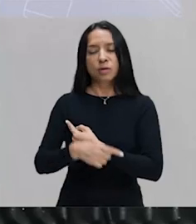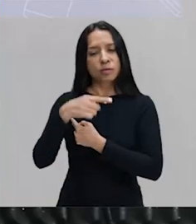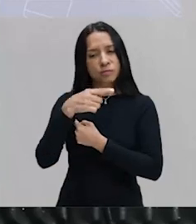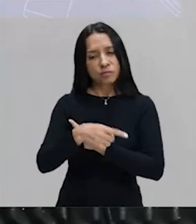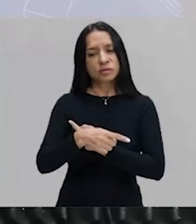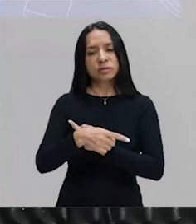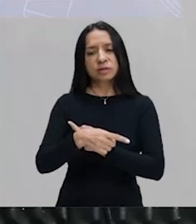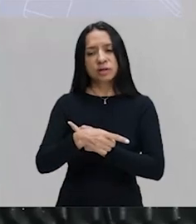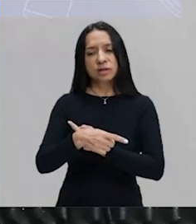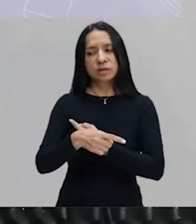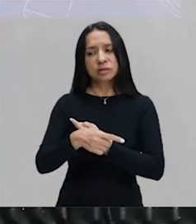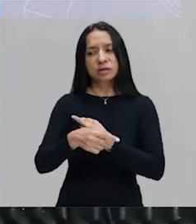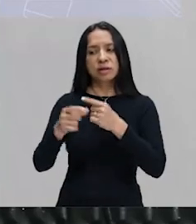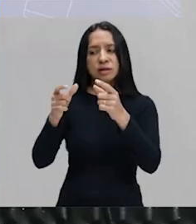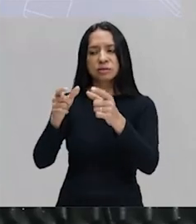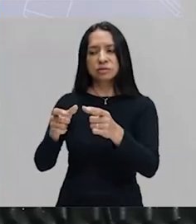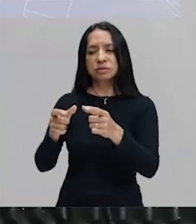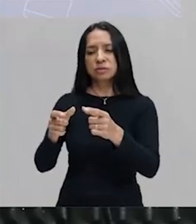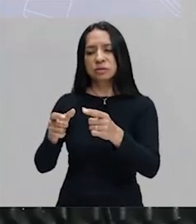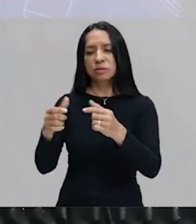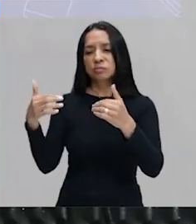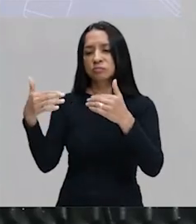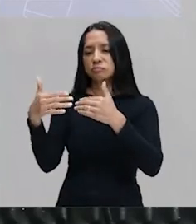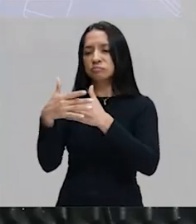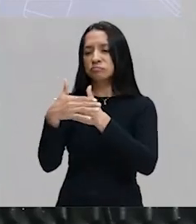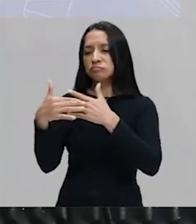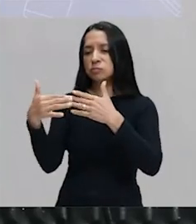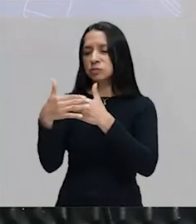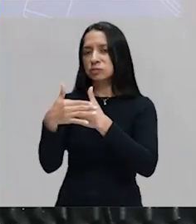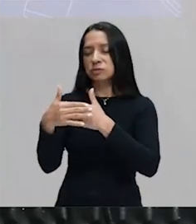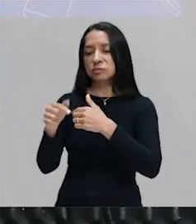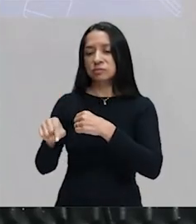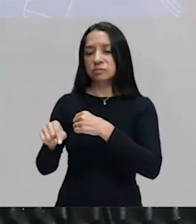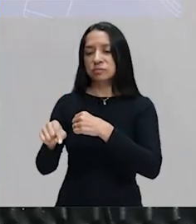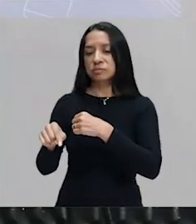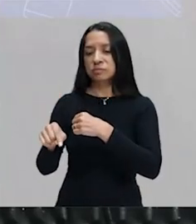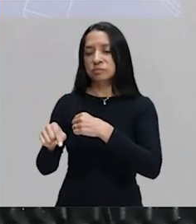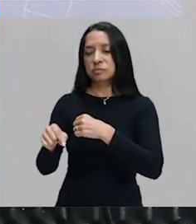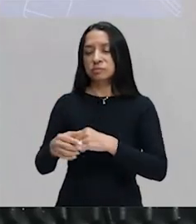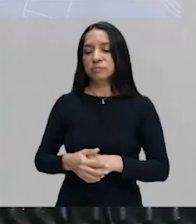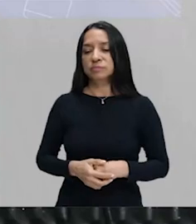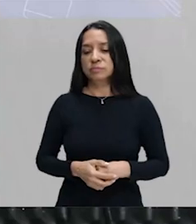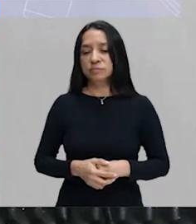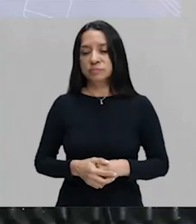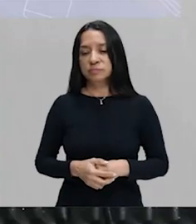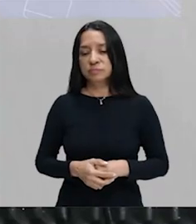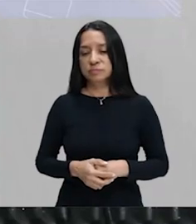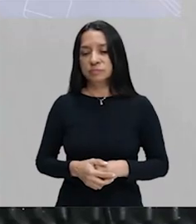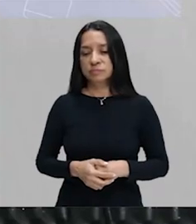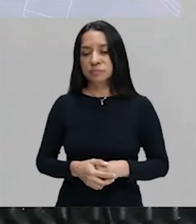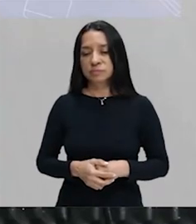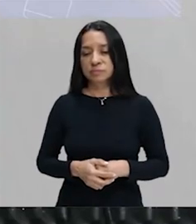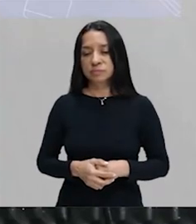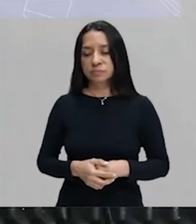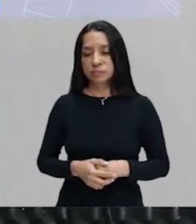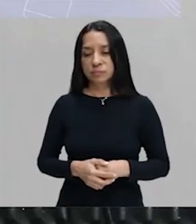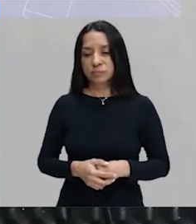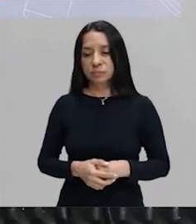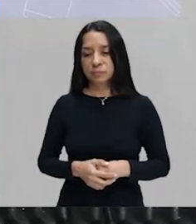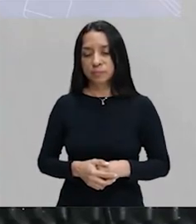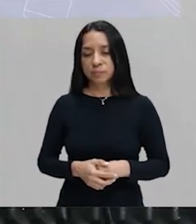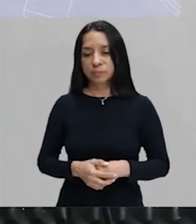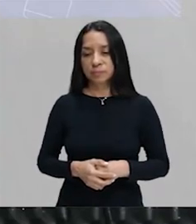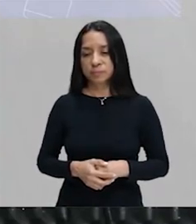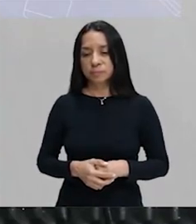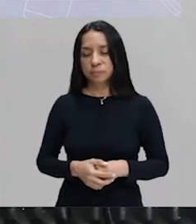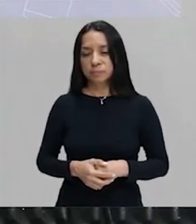da cidade, né? Estáis também é uma outra forma de falar, de conjugar